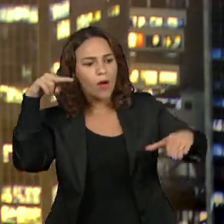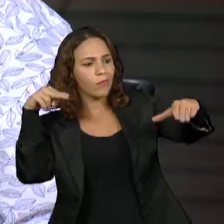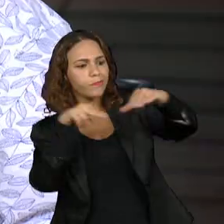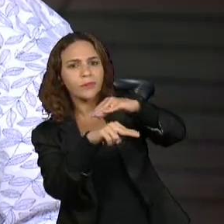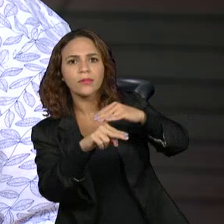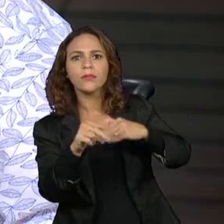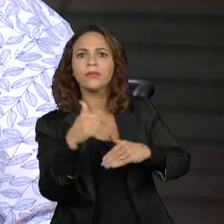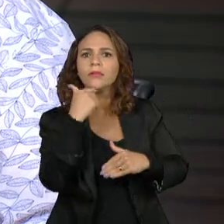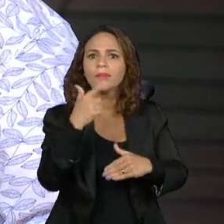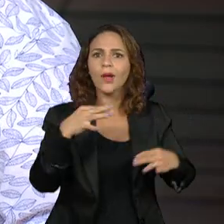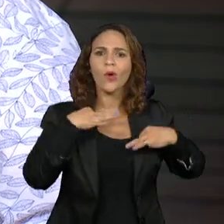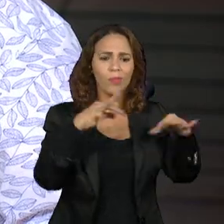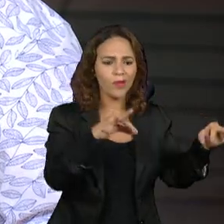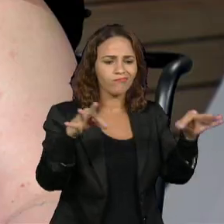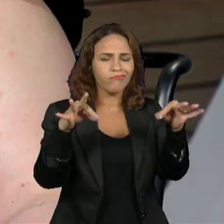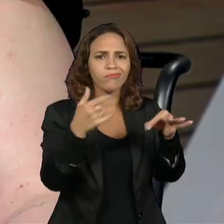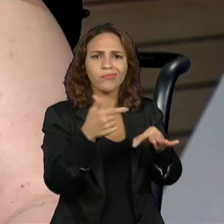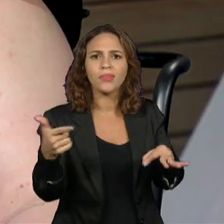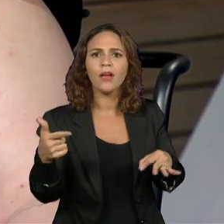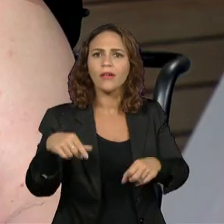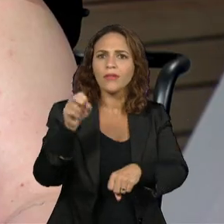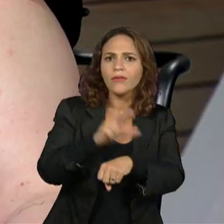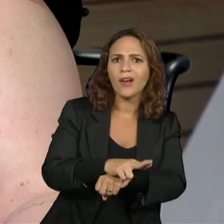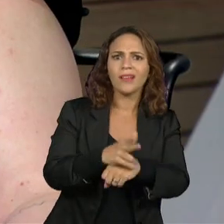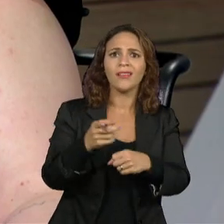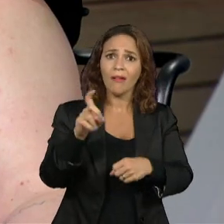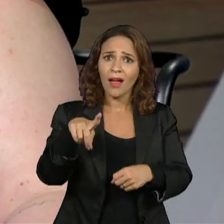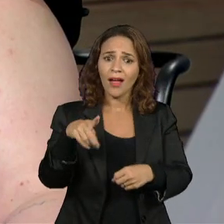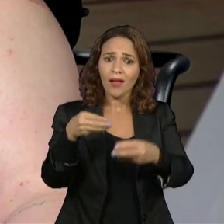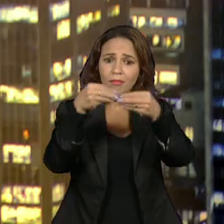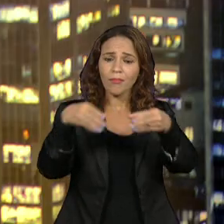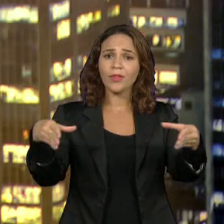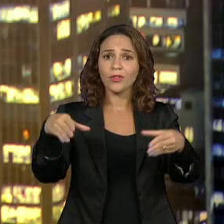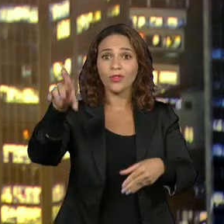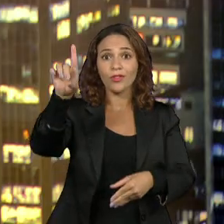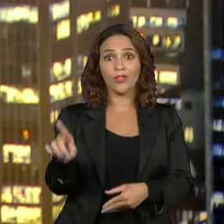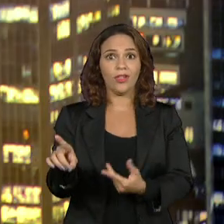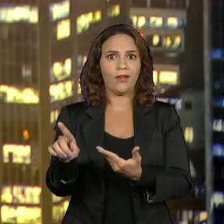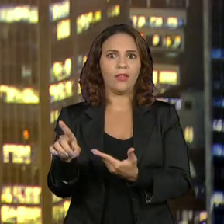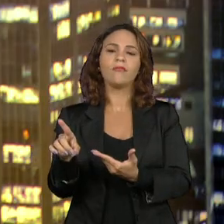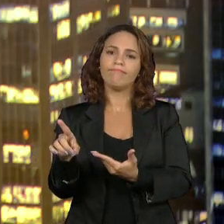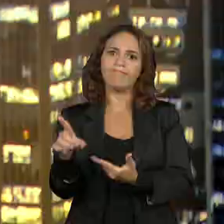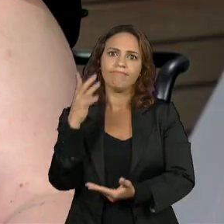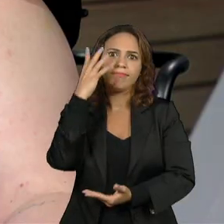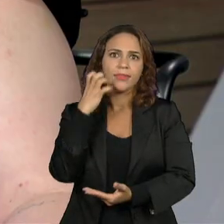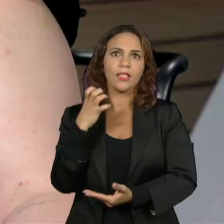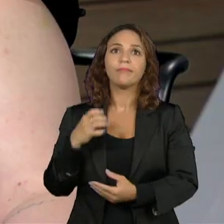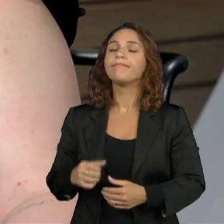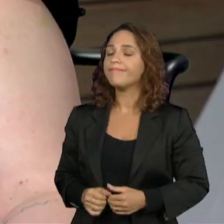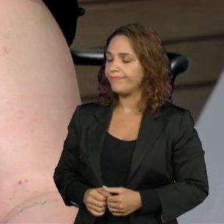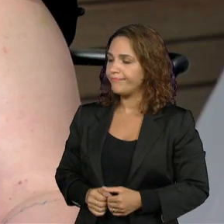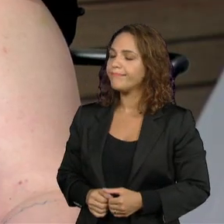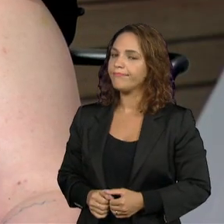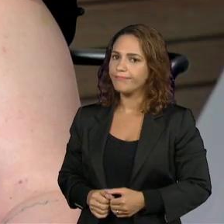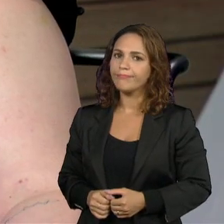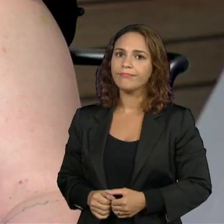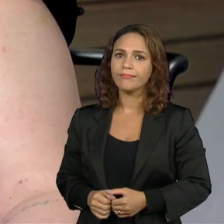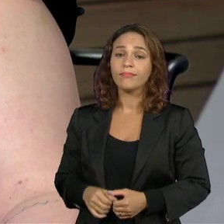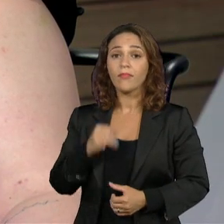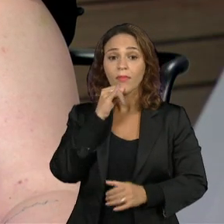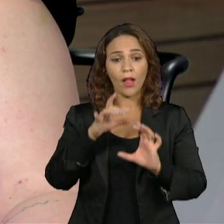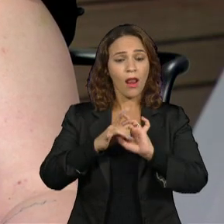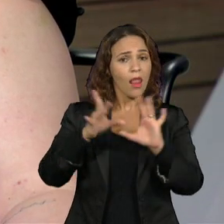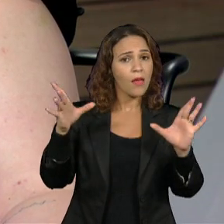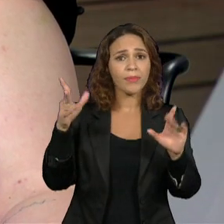encontrar uma roupa e etc, ou perder uma vaga de emprego, tudo isso são perdas de direitos. Sim. Você perde a sua